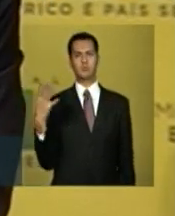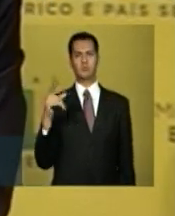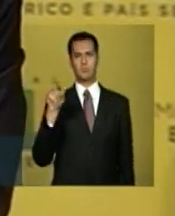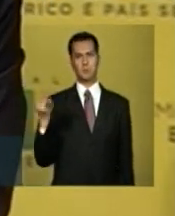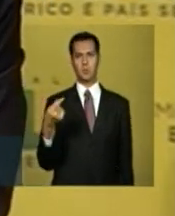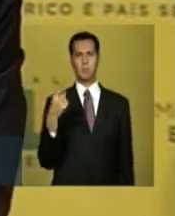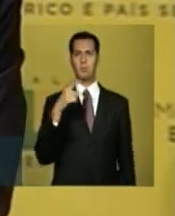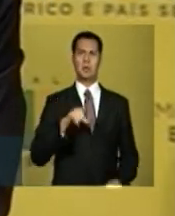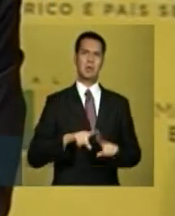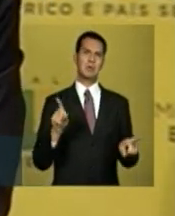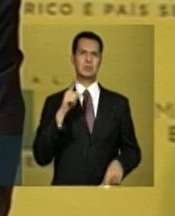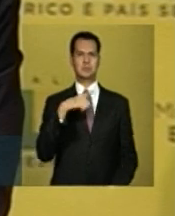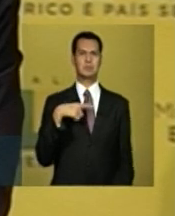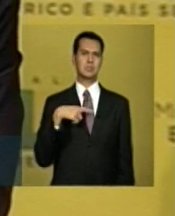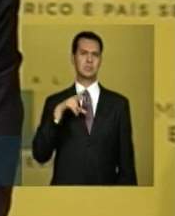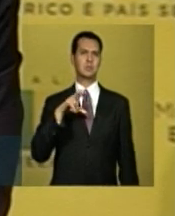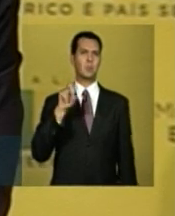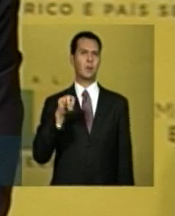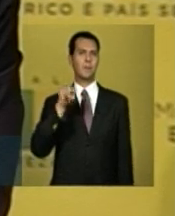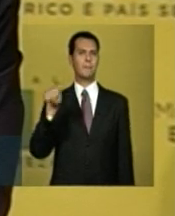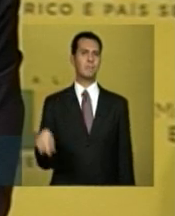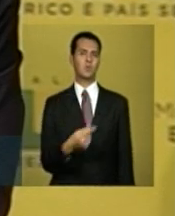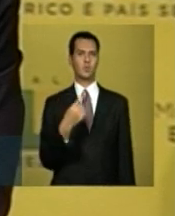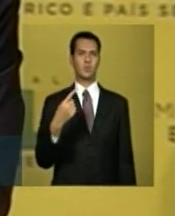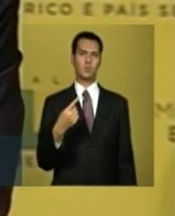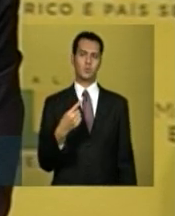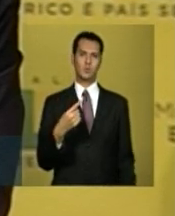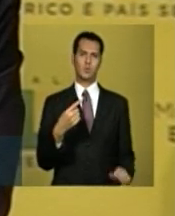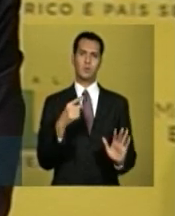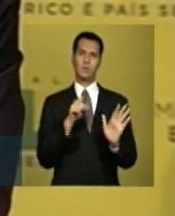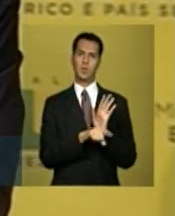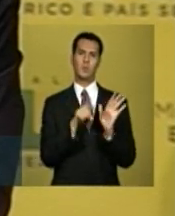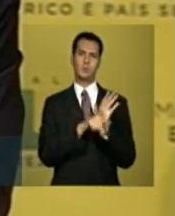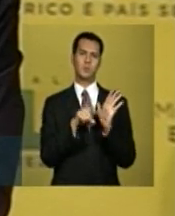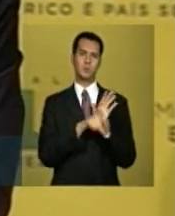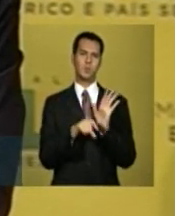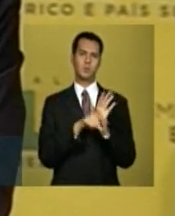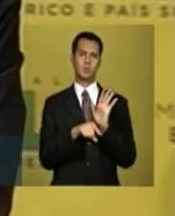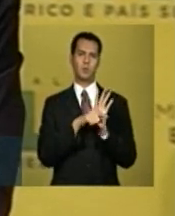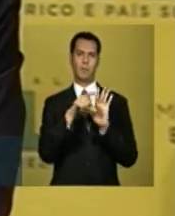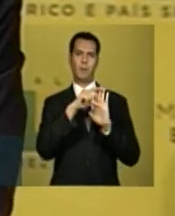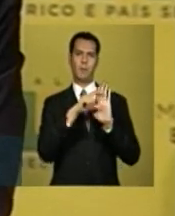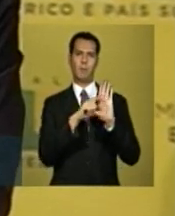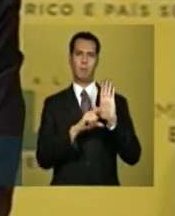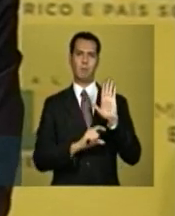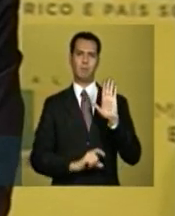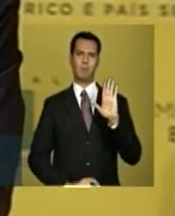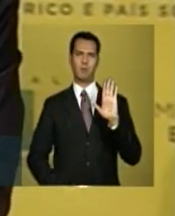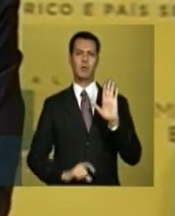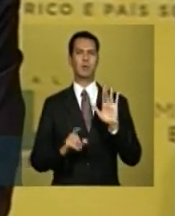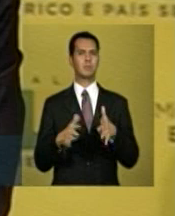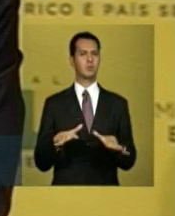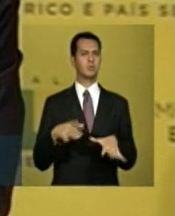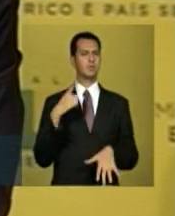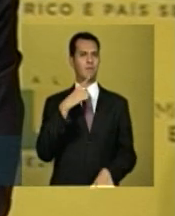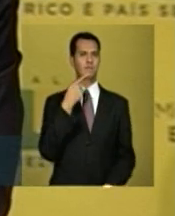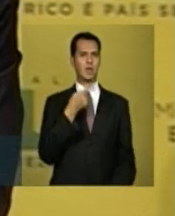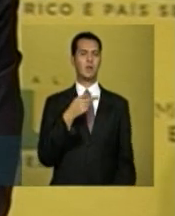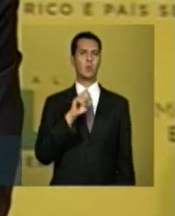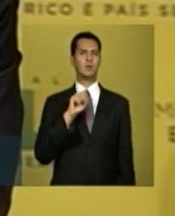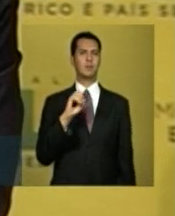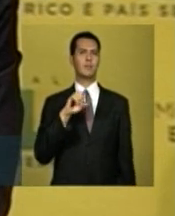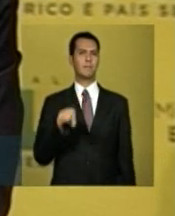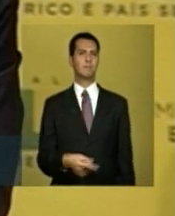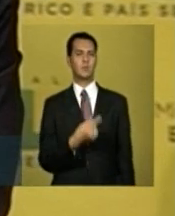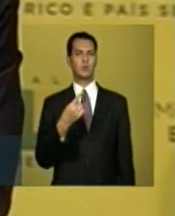seguramente eles T mais de itens eh muitas vozes dizem que são cerca de 80.000 itens validados